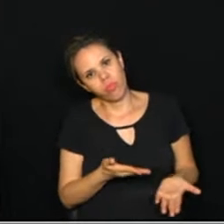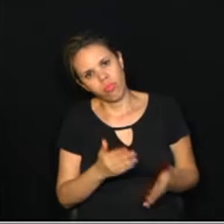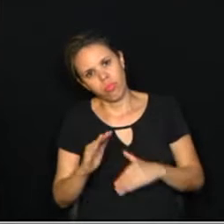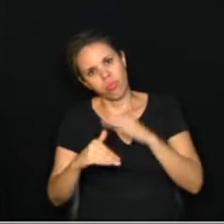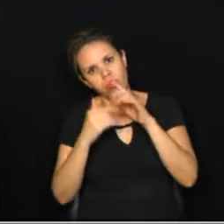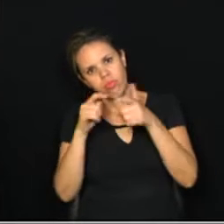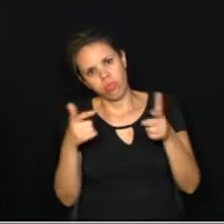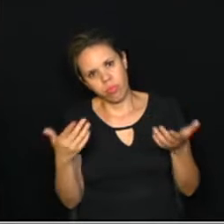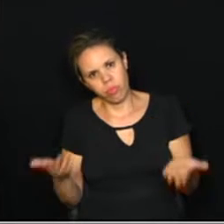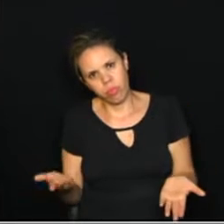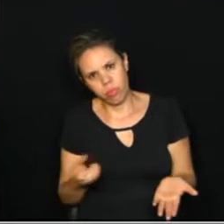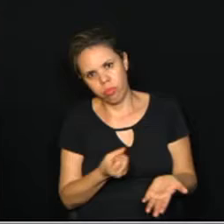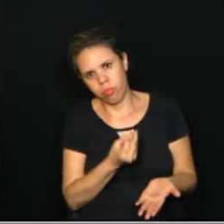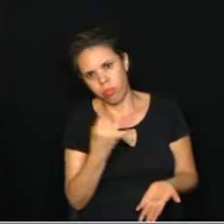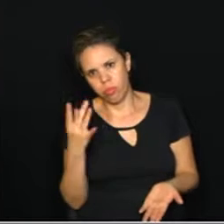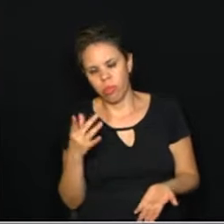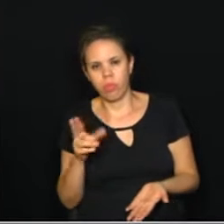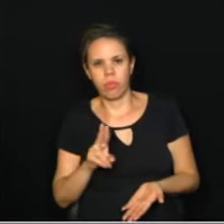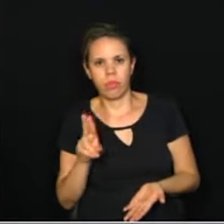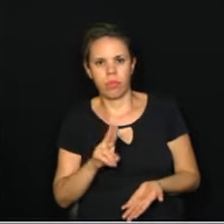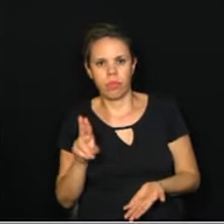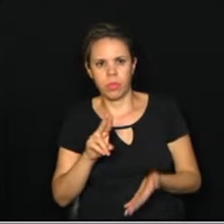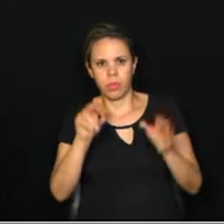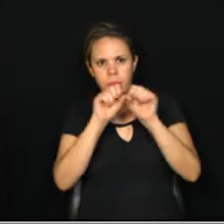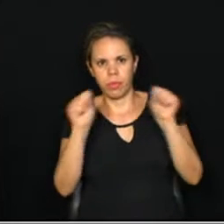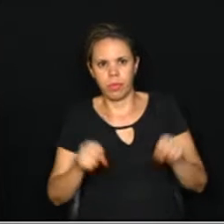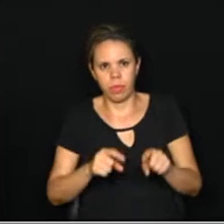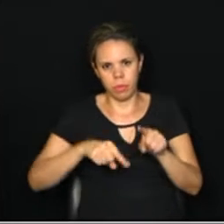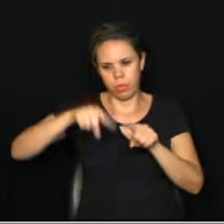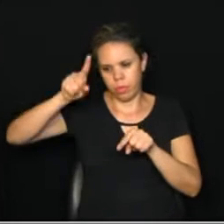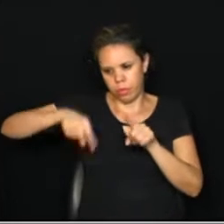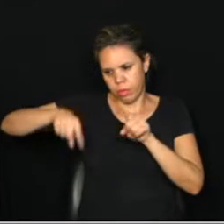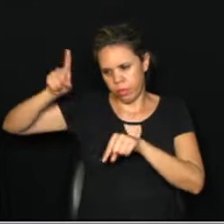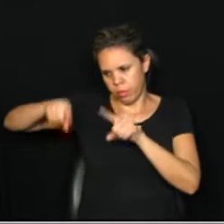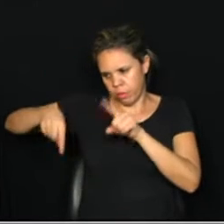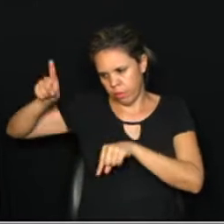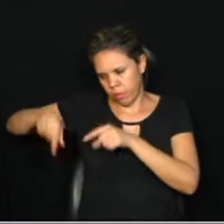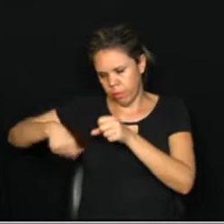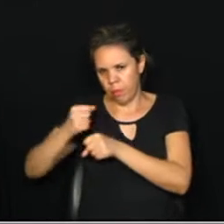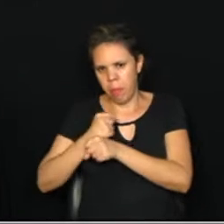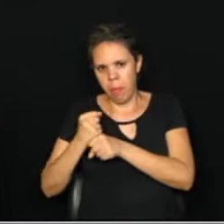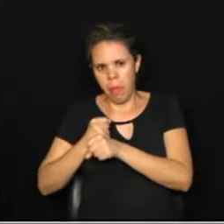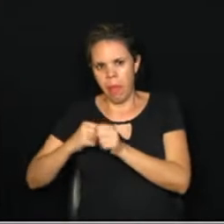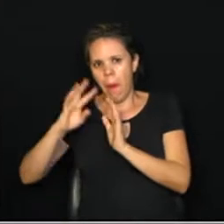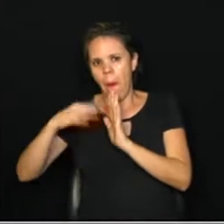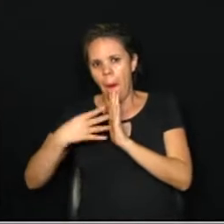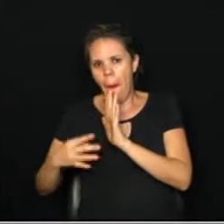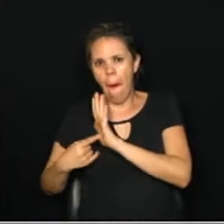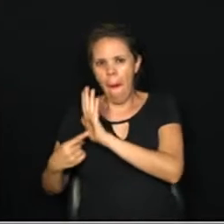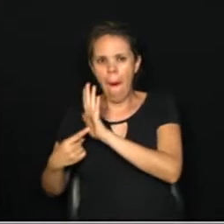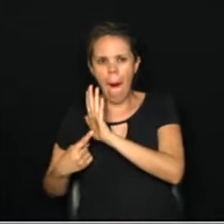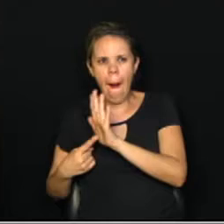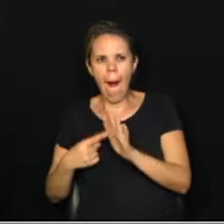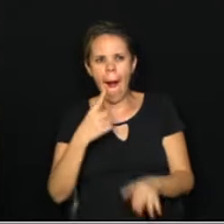evolução, né, do volume útil do sistema Cantareira aí ao longo dos anos. Então, esse gráfico ele traz lá desde